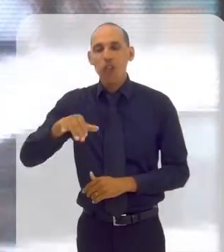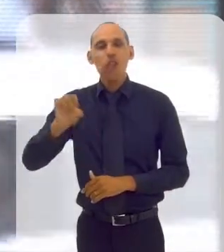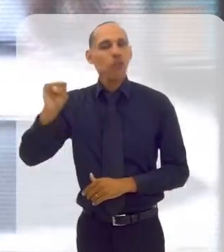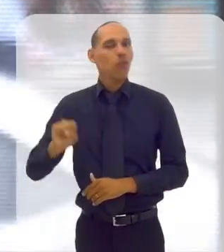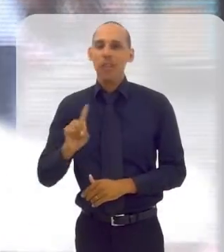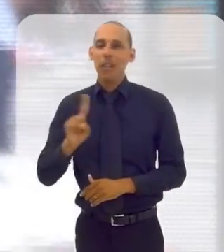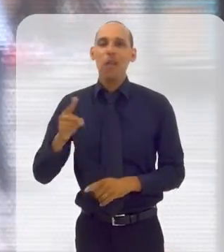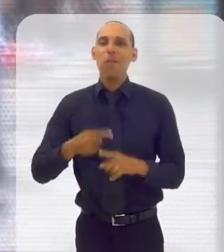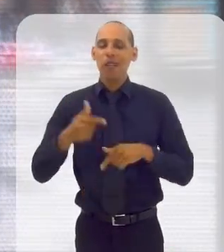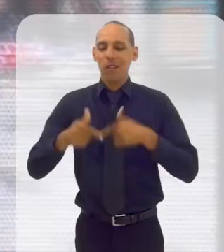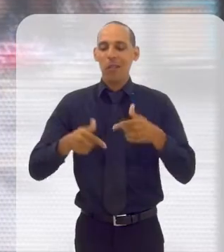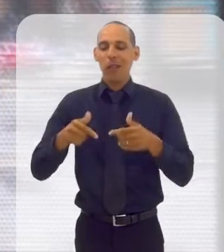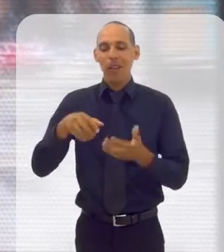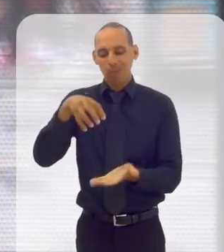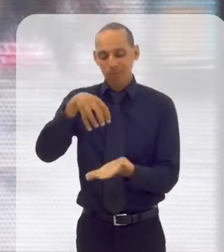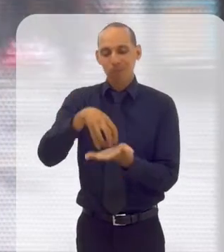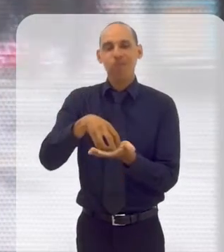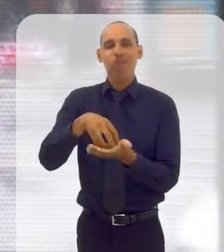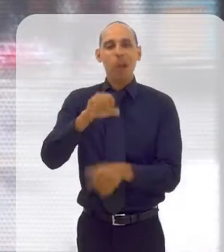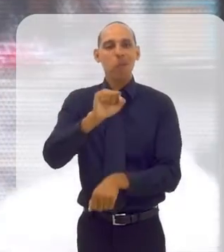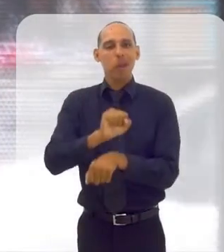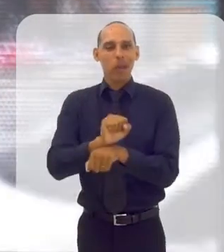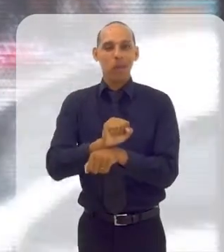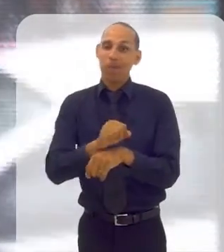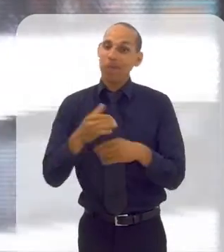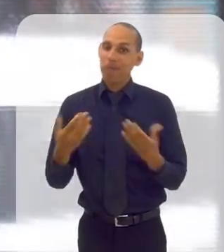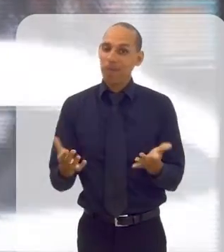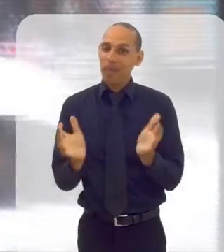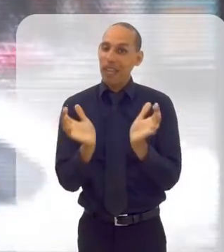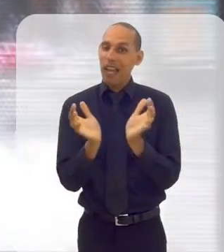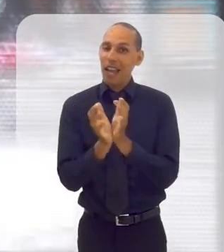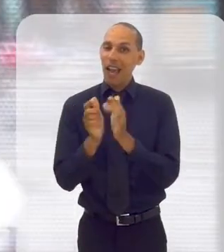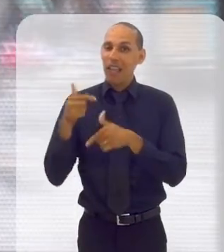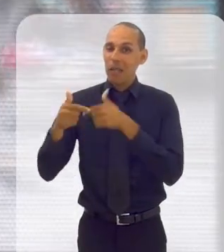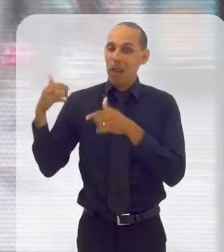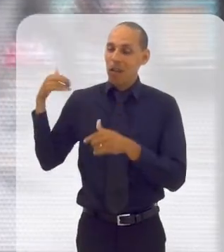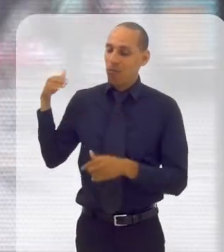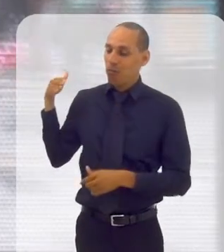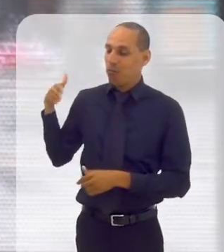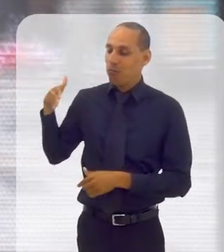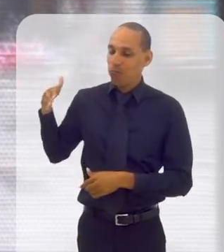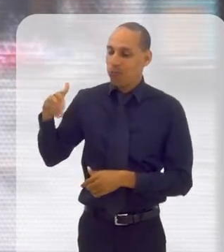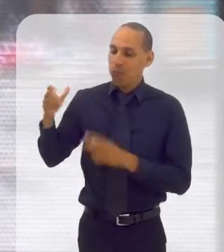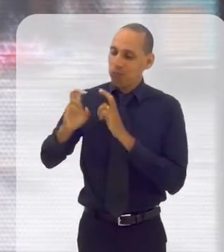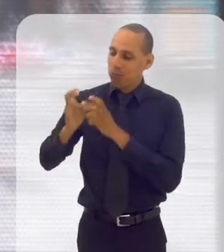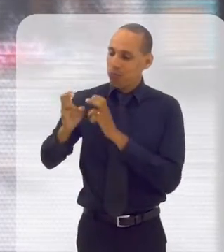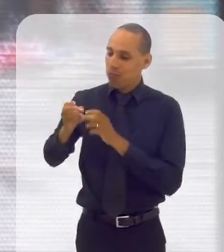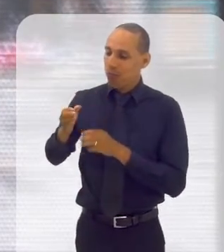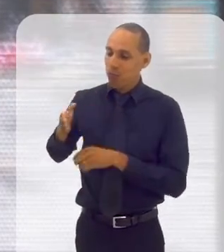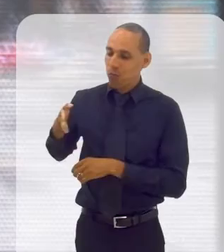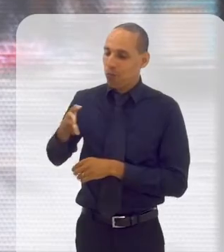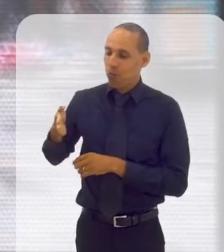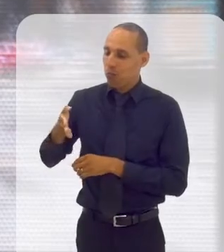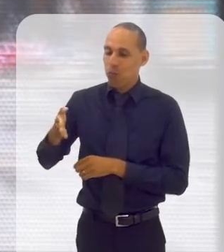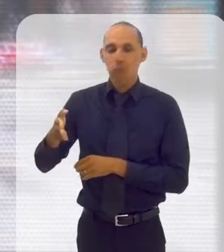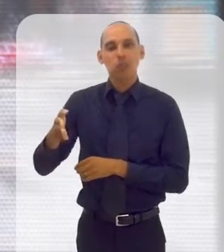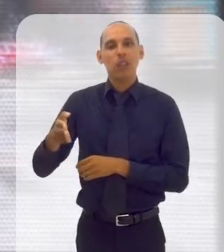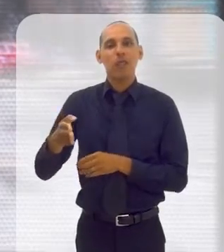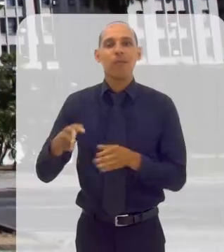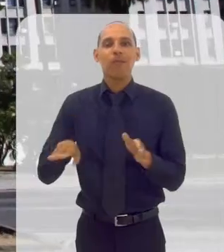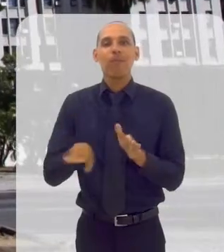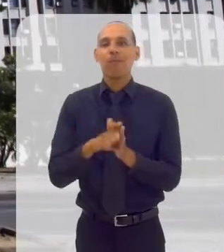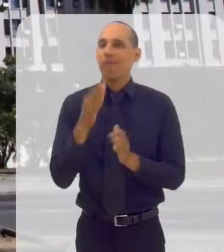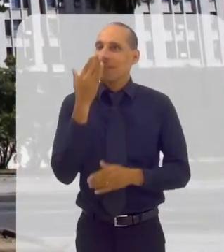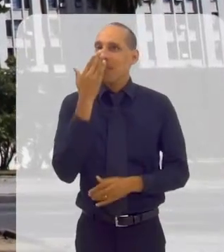Zona Sul, porque o mundo do trabalho para no centro. A gente vai ter a classe trabalhadora descendo nessa estação e se deparando com